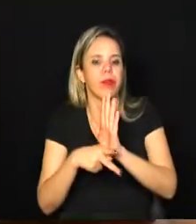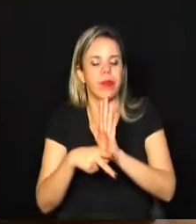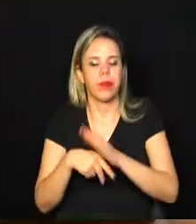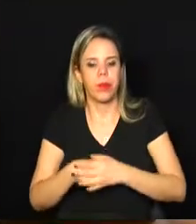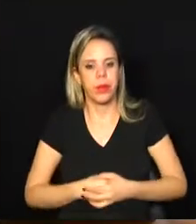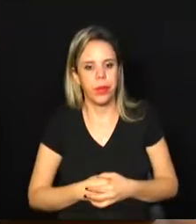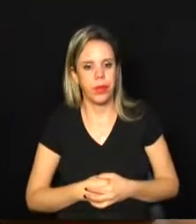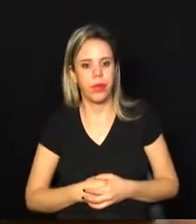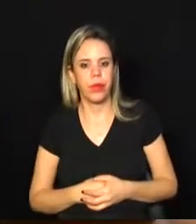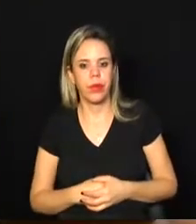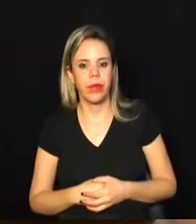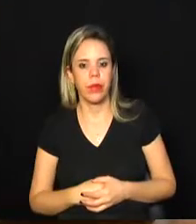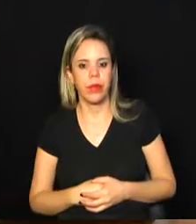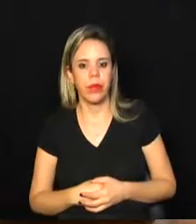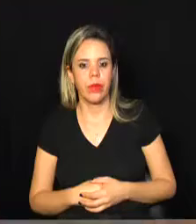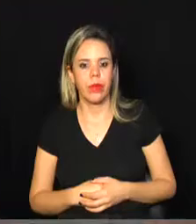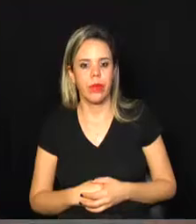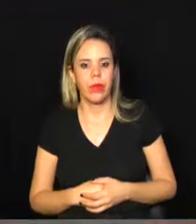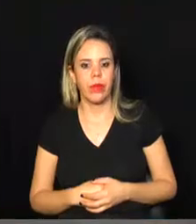aprovado